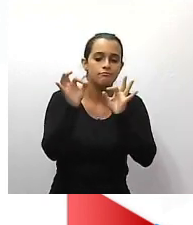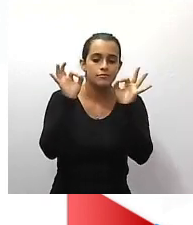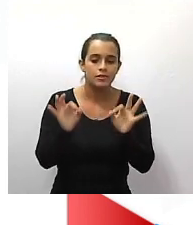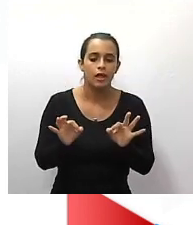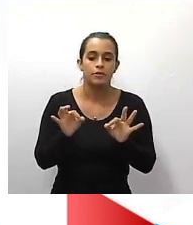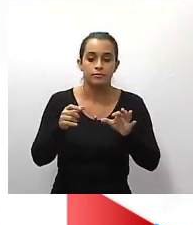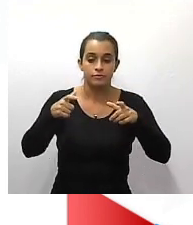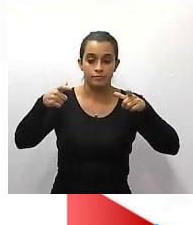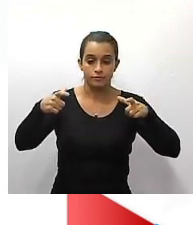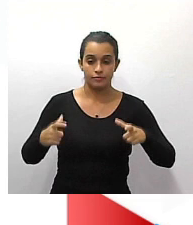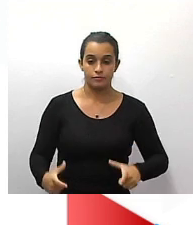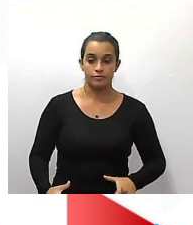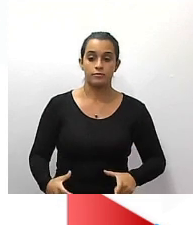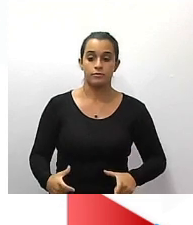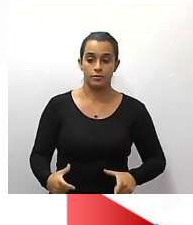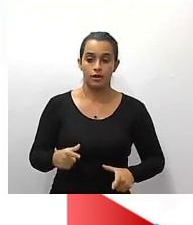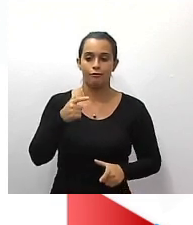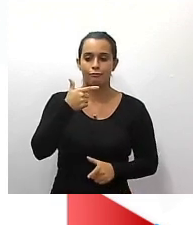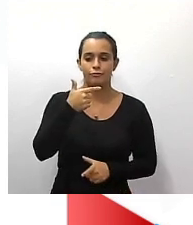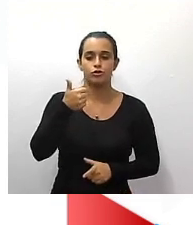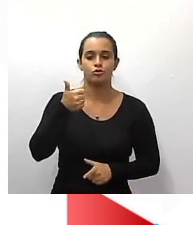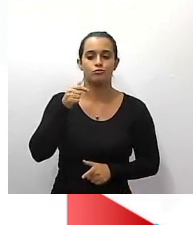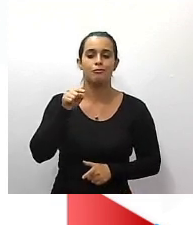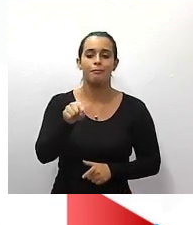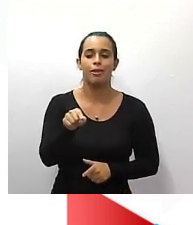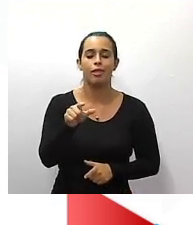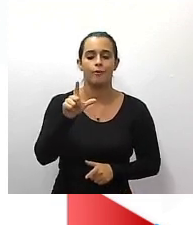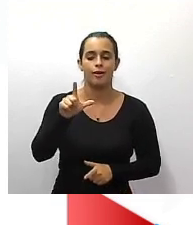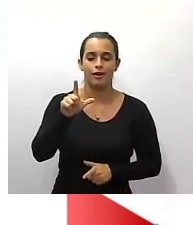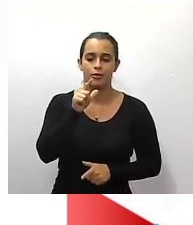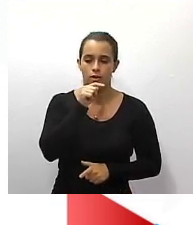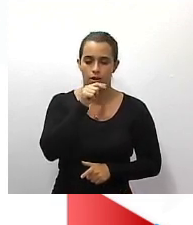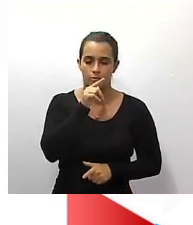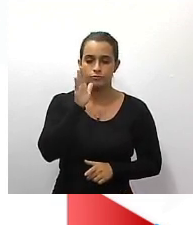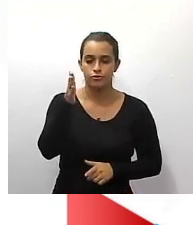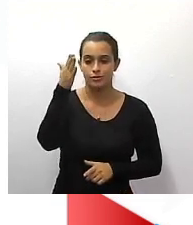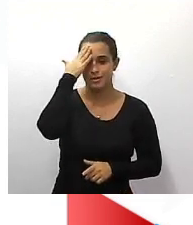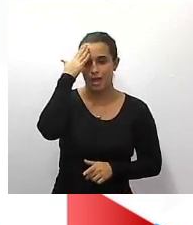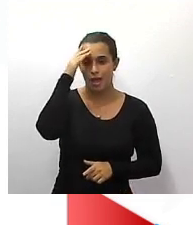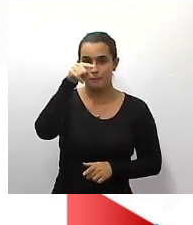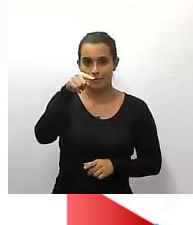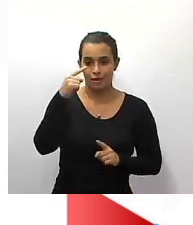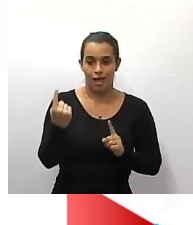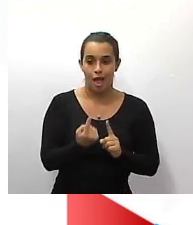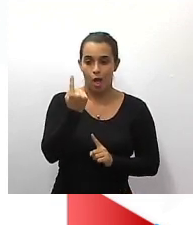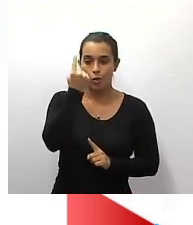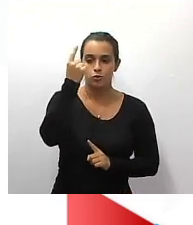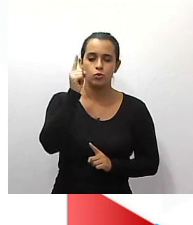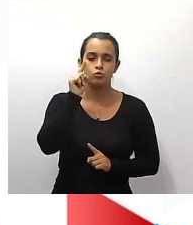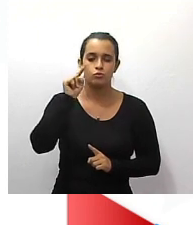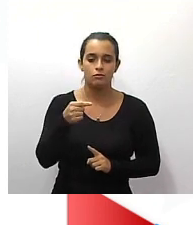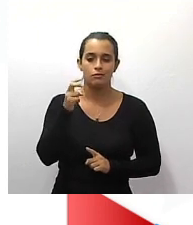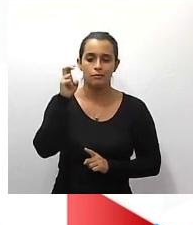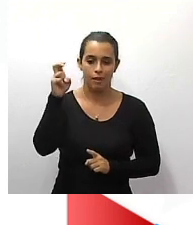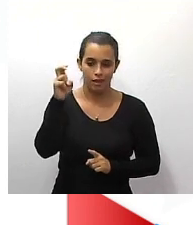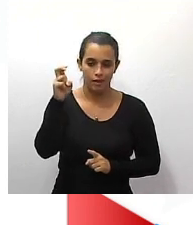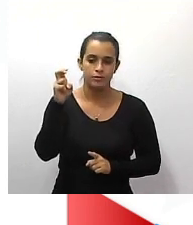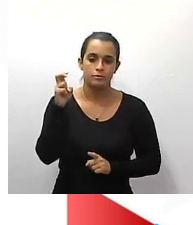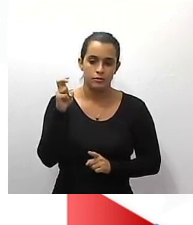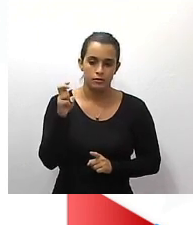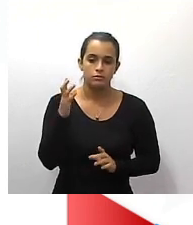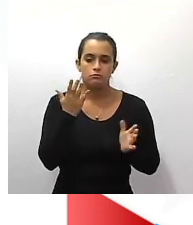só substituir valores. Vamos lá? No lugar do π, né, da representação do símbolo, 3,14. No lugar